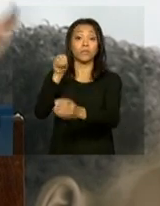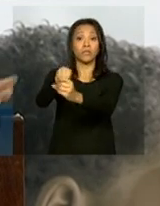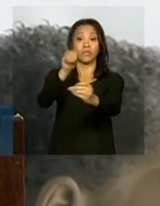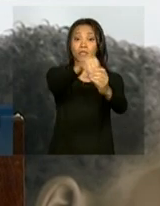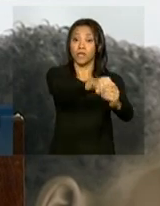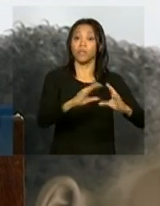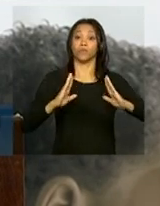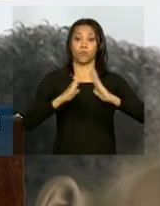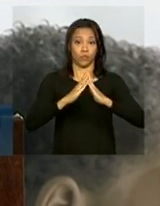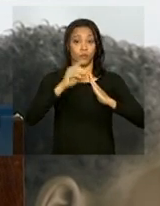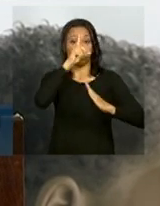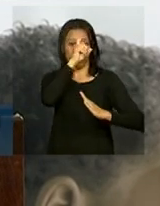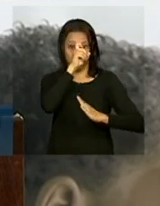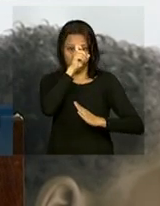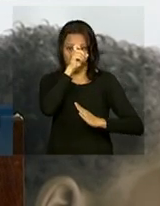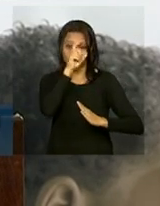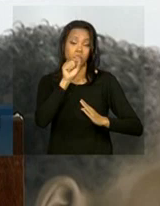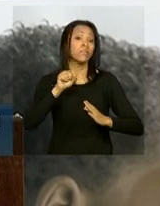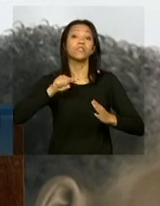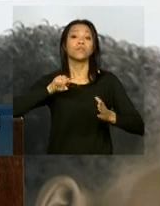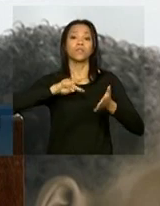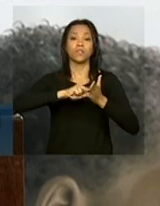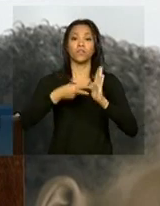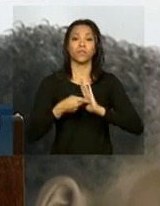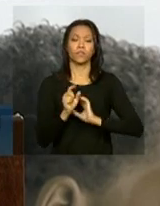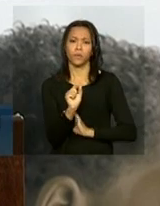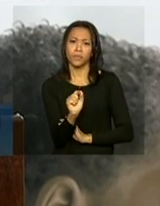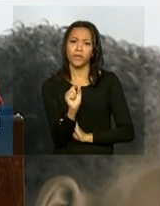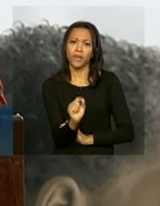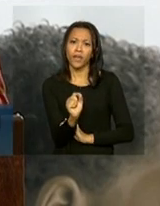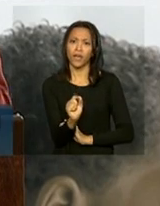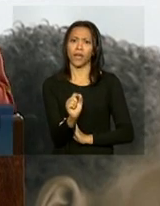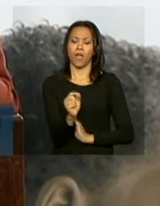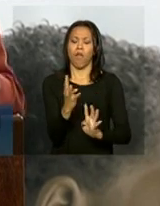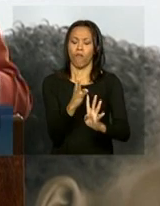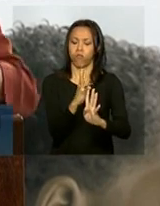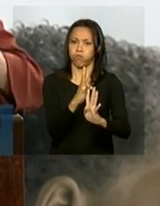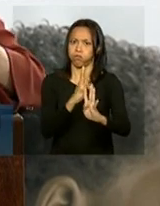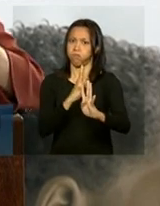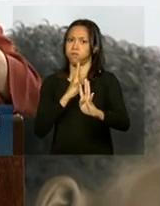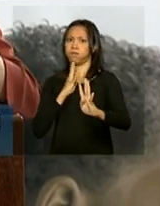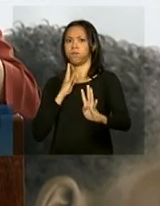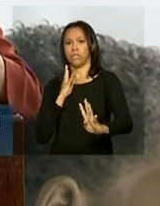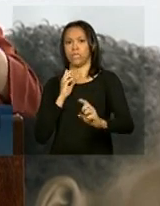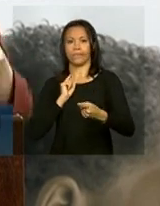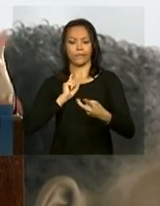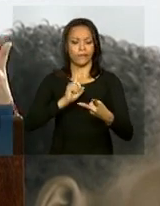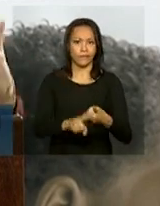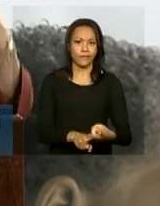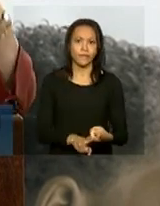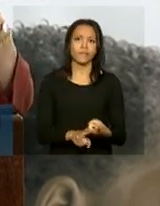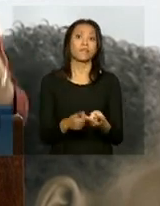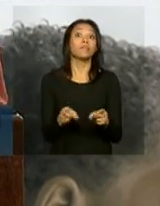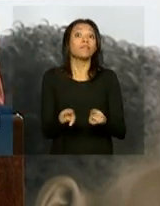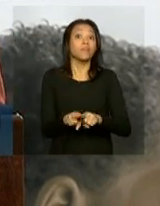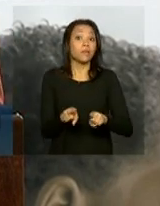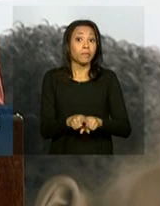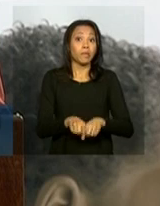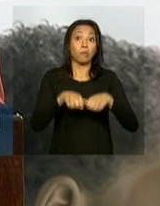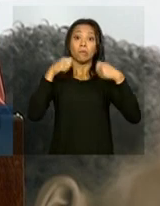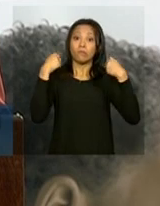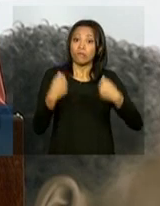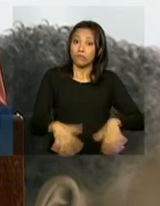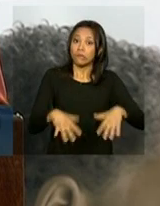nos hospitais, o que significa em aumento de filas, em aumento de custo para o próprio